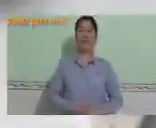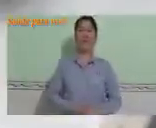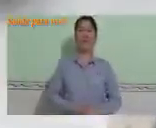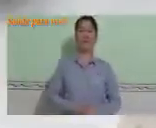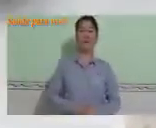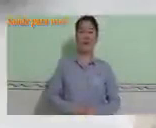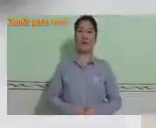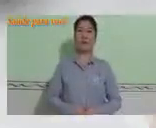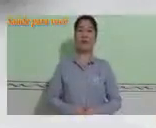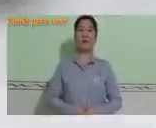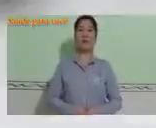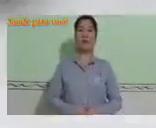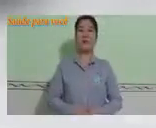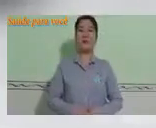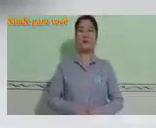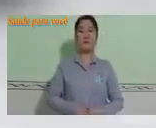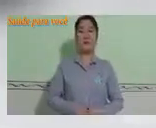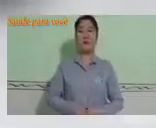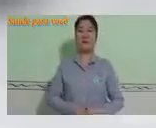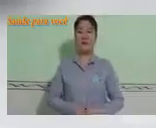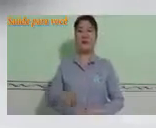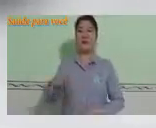não machucar nem apertar a criança.